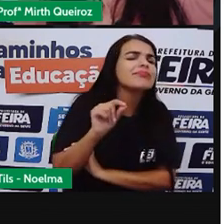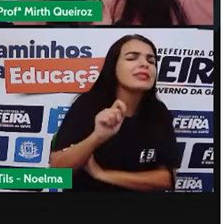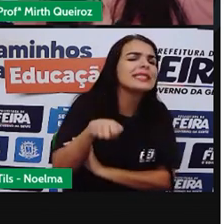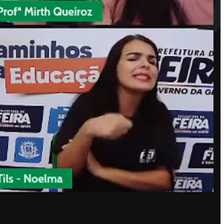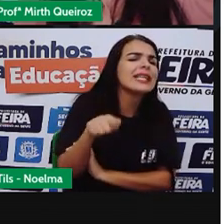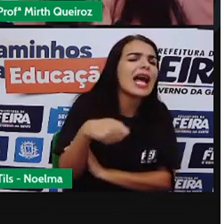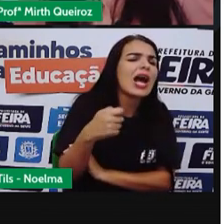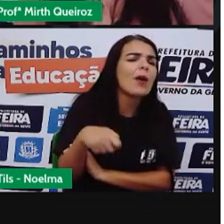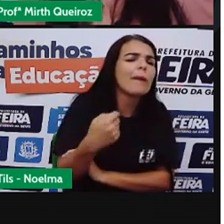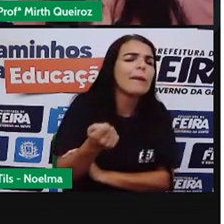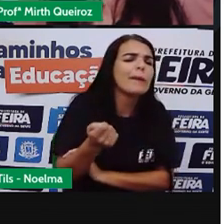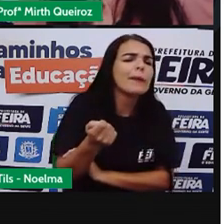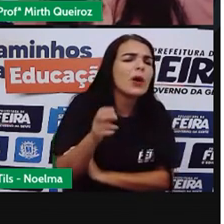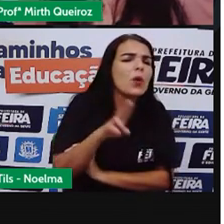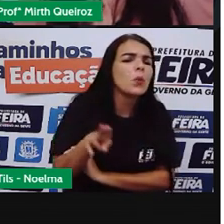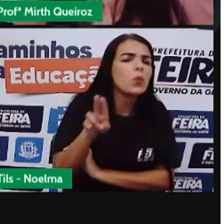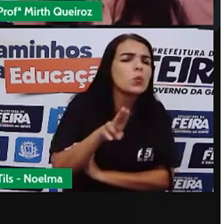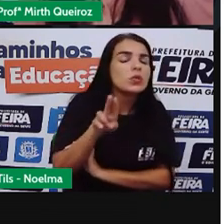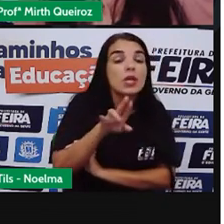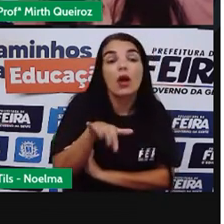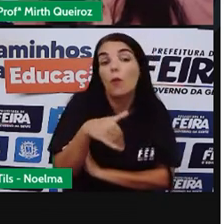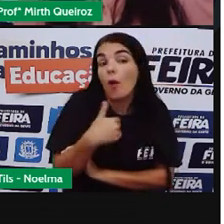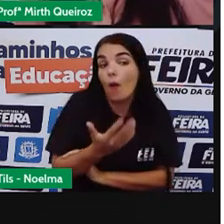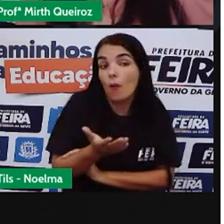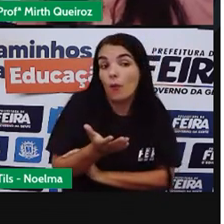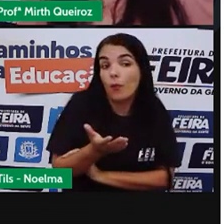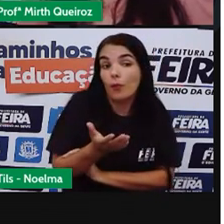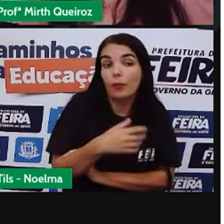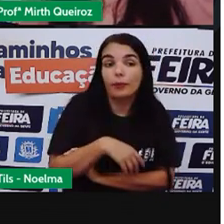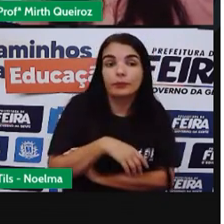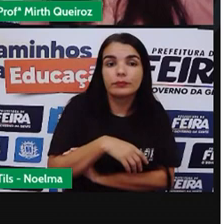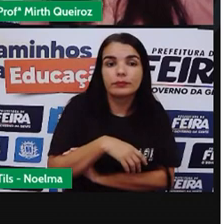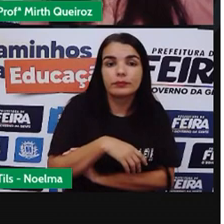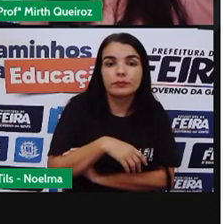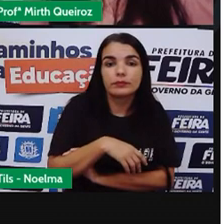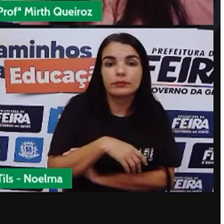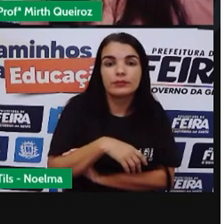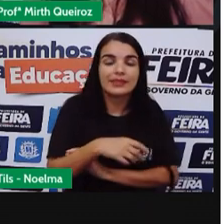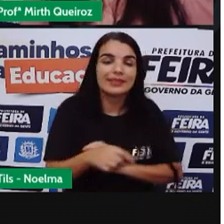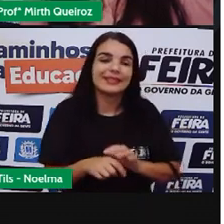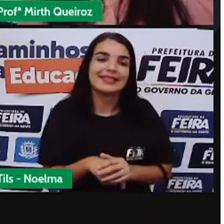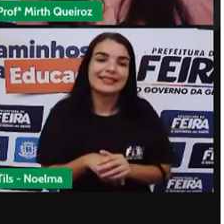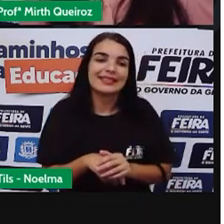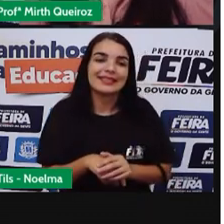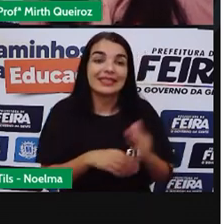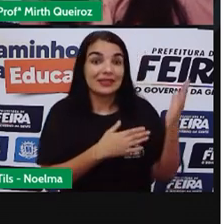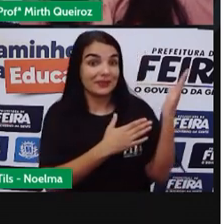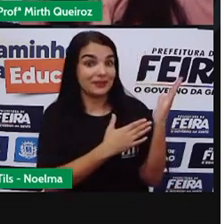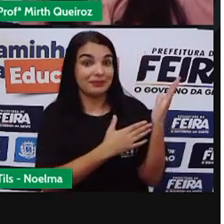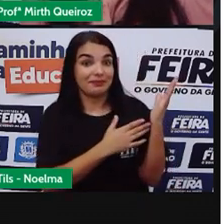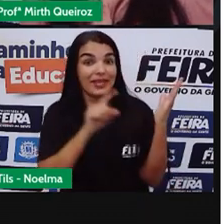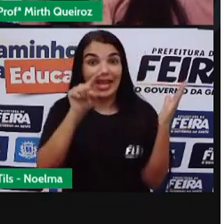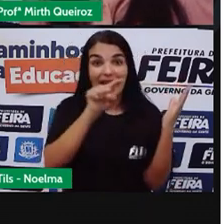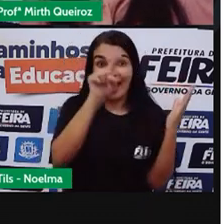Qual o ponto que a gente utiliza para uma pergunta? Qual é?